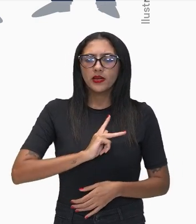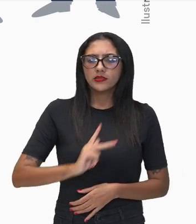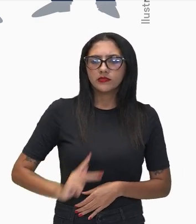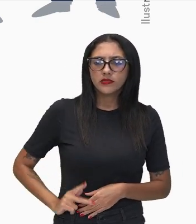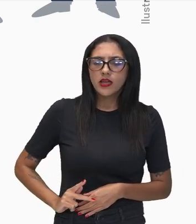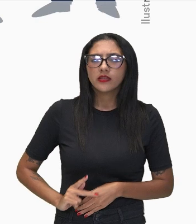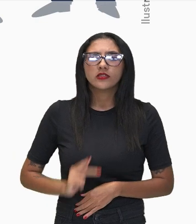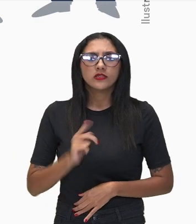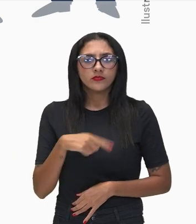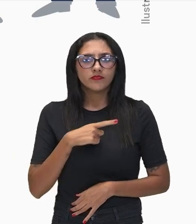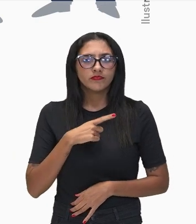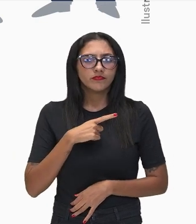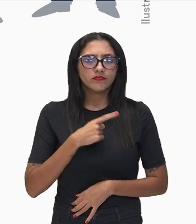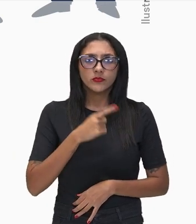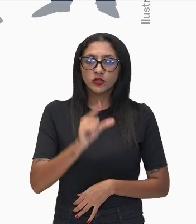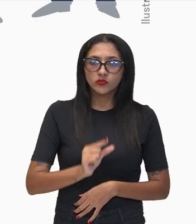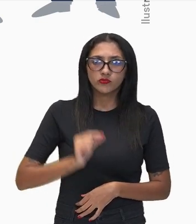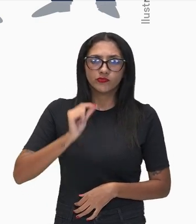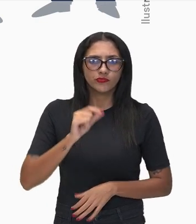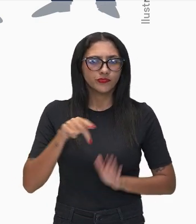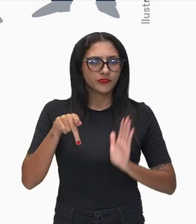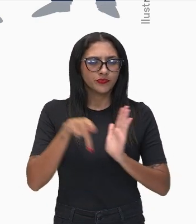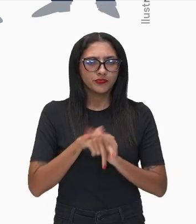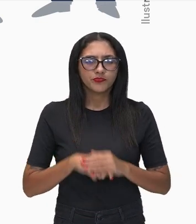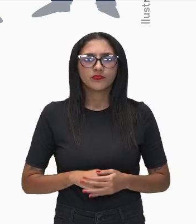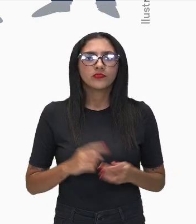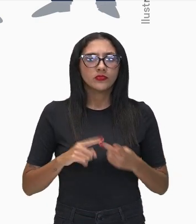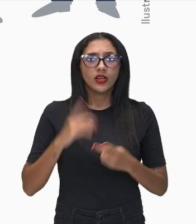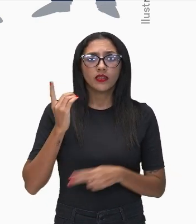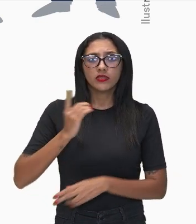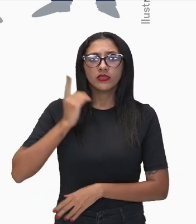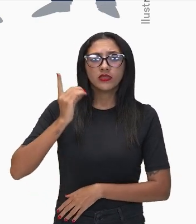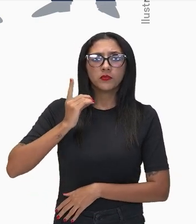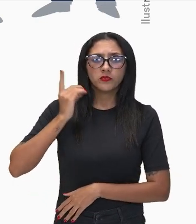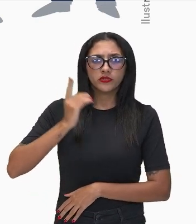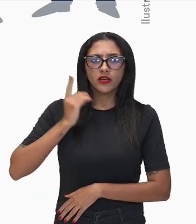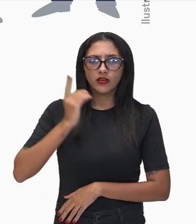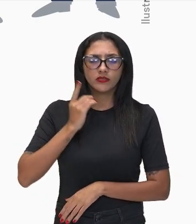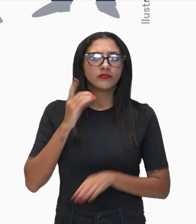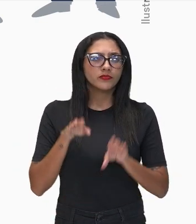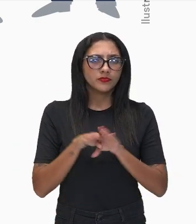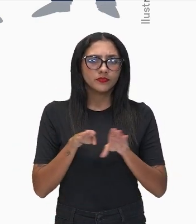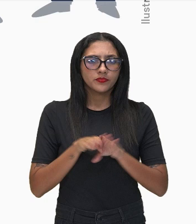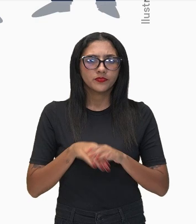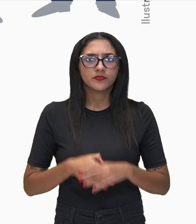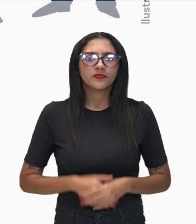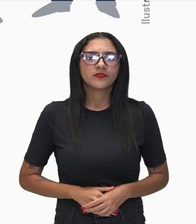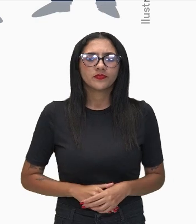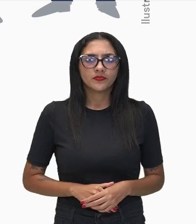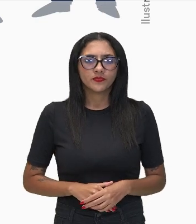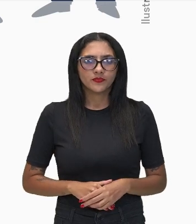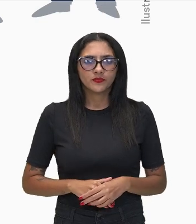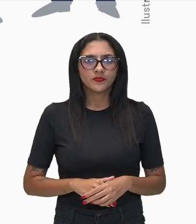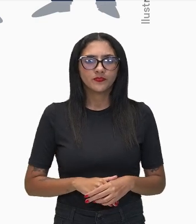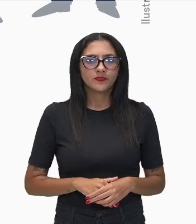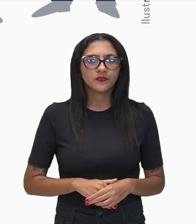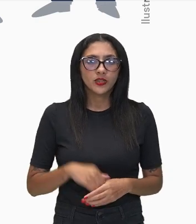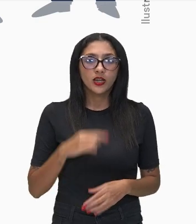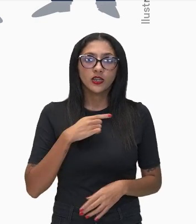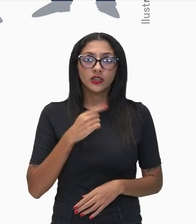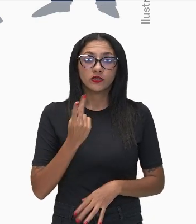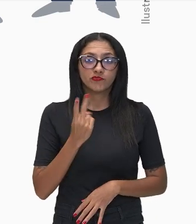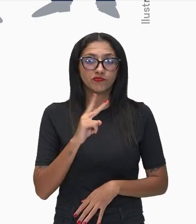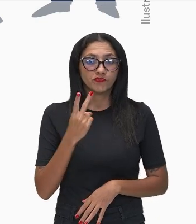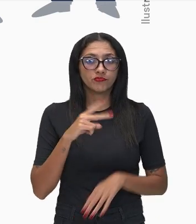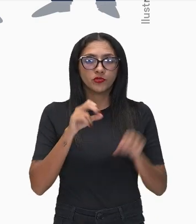ser eleito, o deputado, né, pelo povo. E aí, nós temos dois sistemas